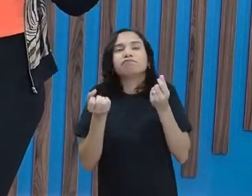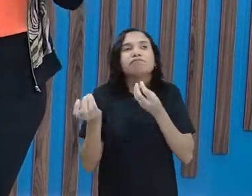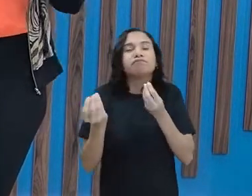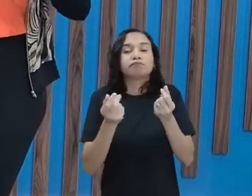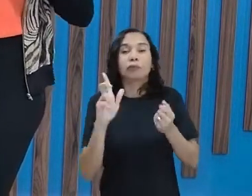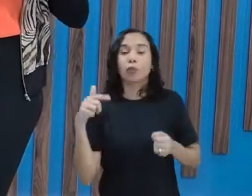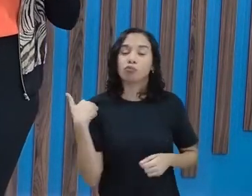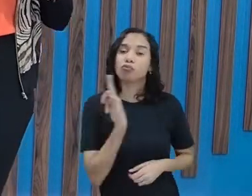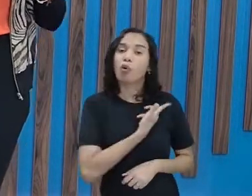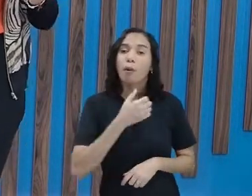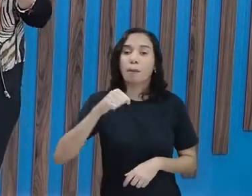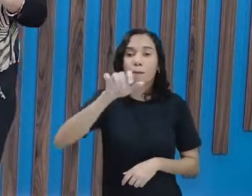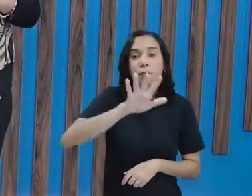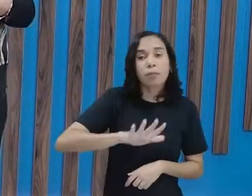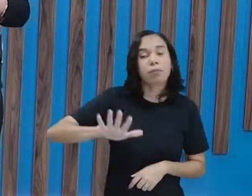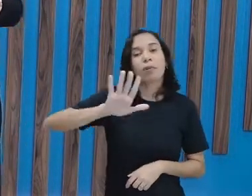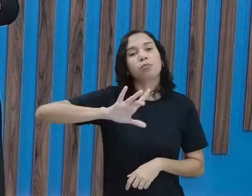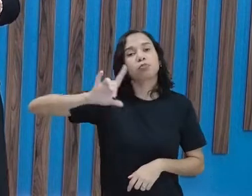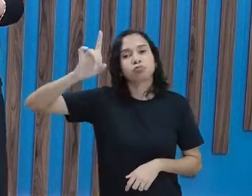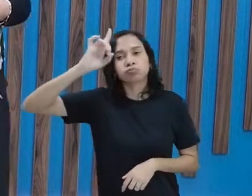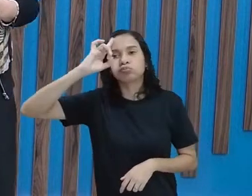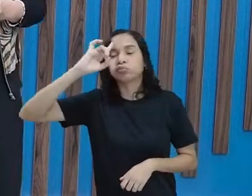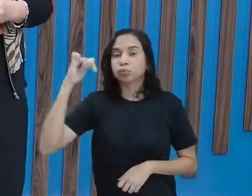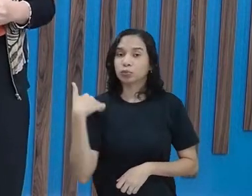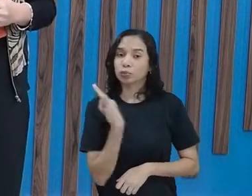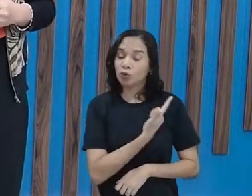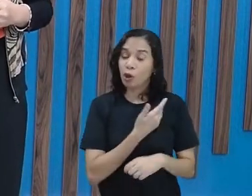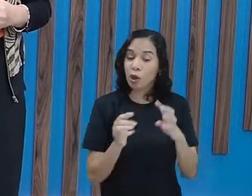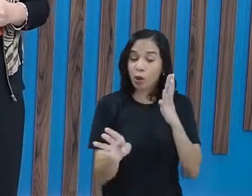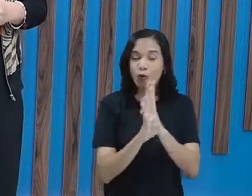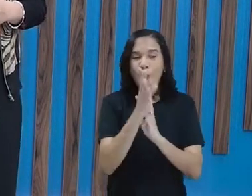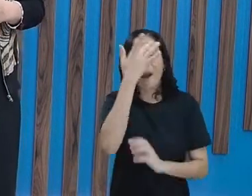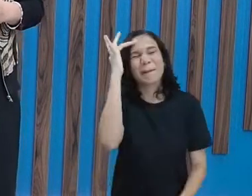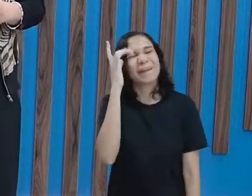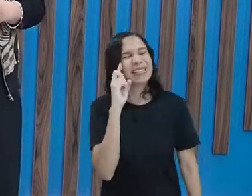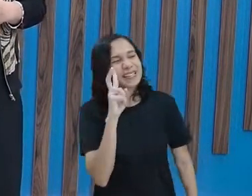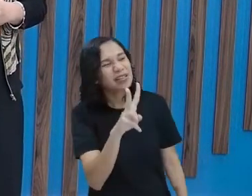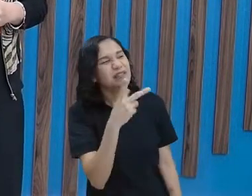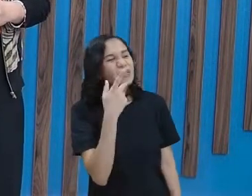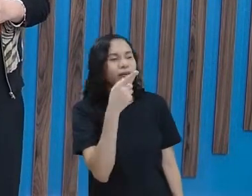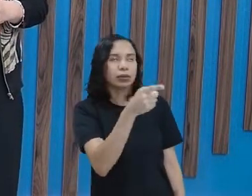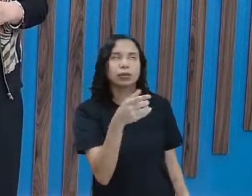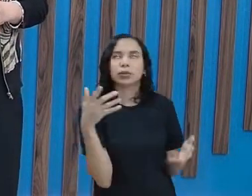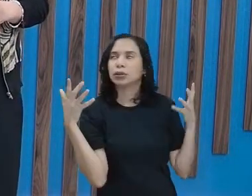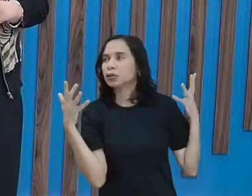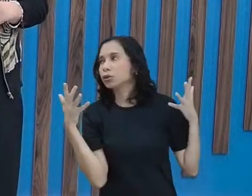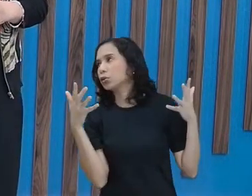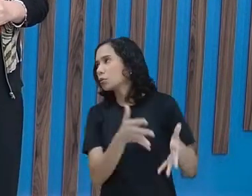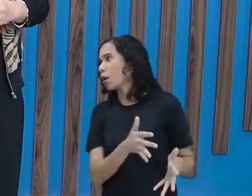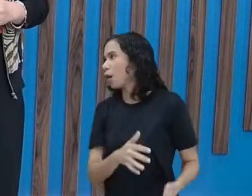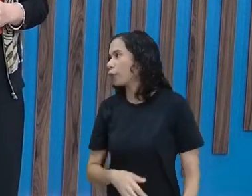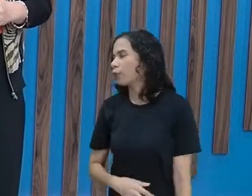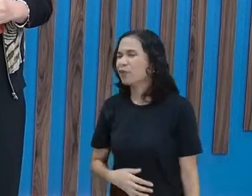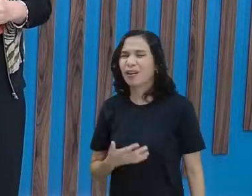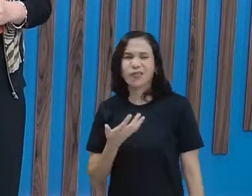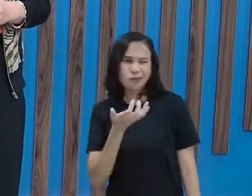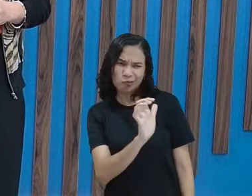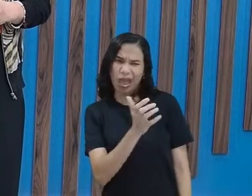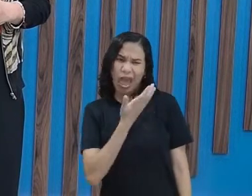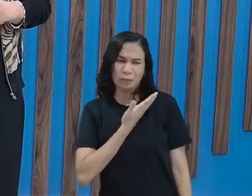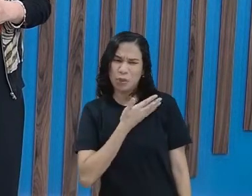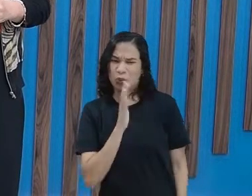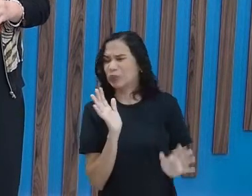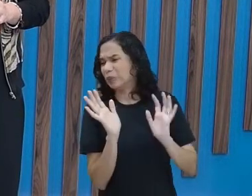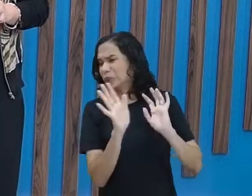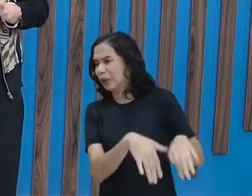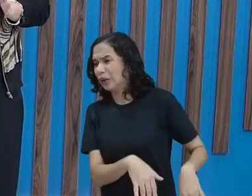no nosso meio mesmo encontramos alguém que a gente acha que é chato, que a gente não quer ser amigo, não é